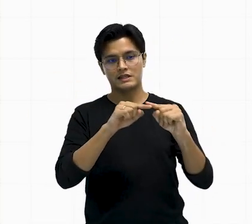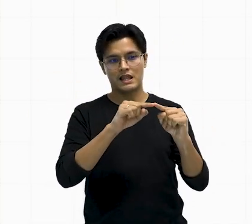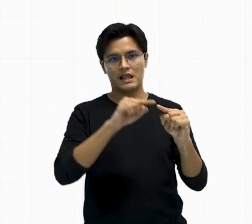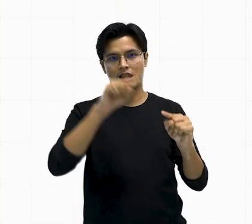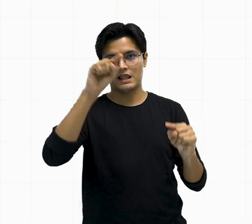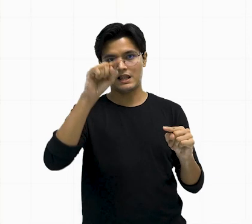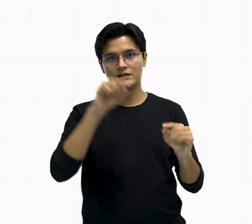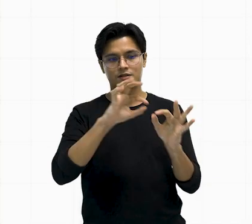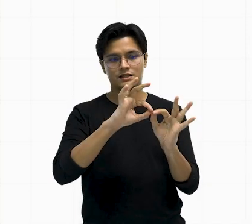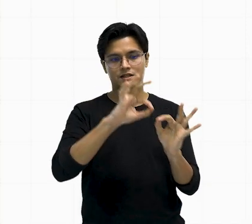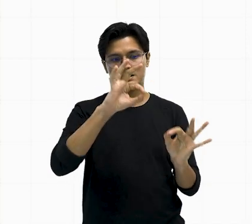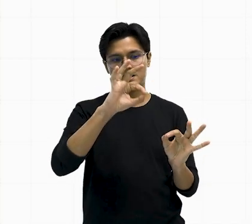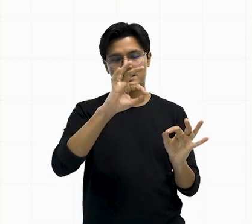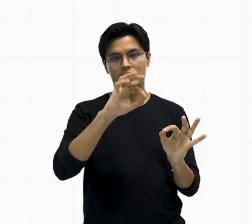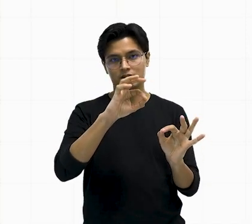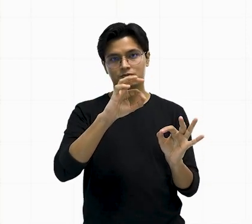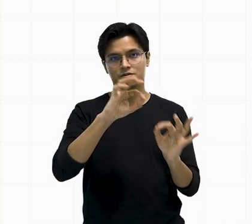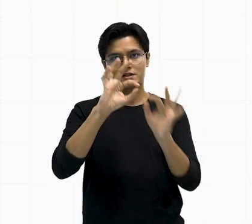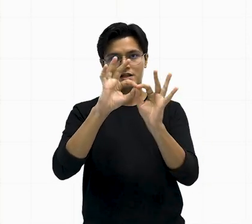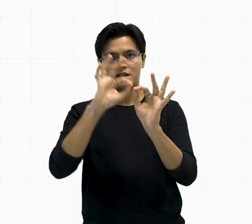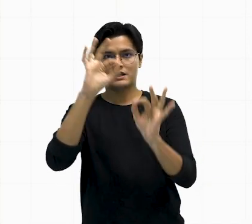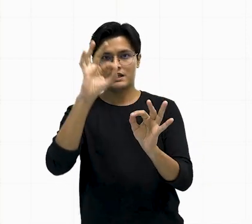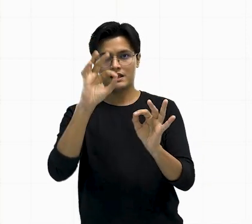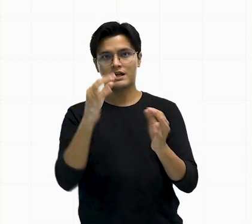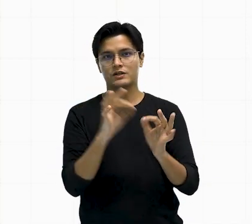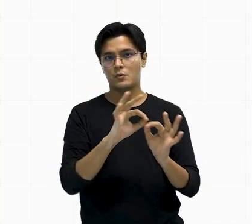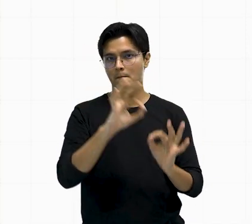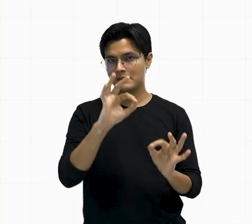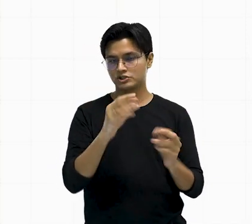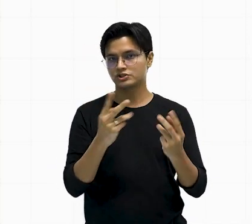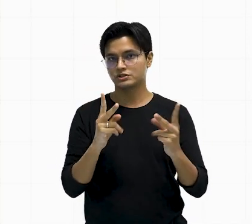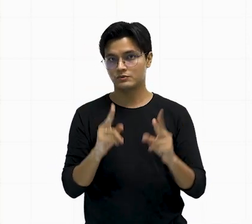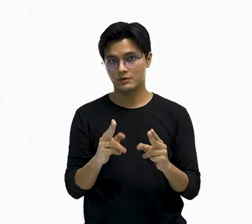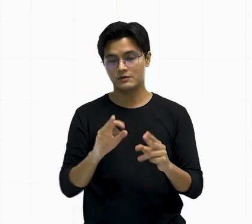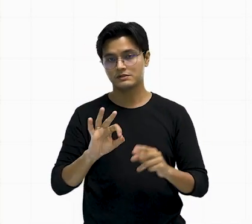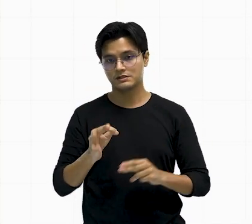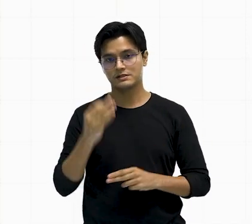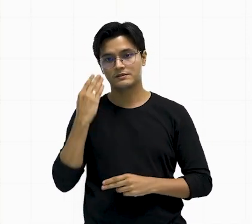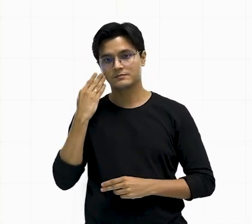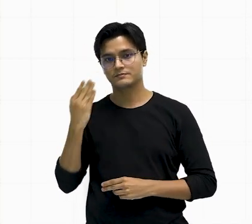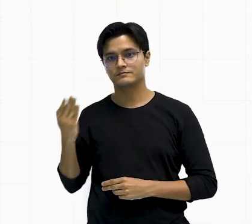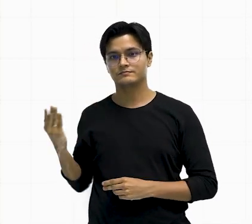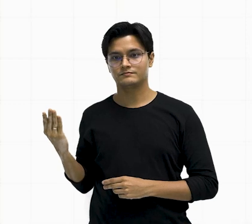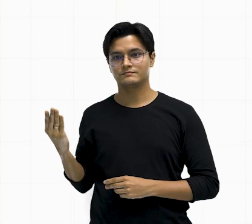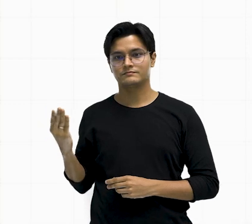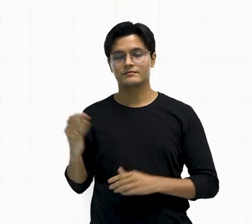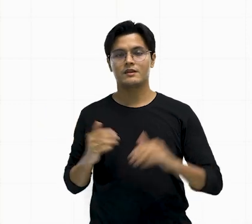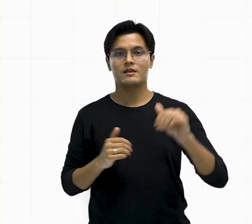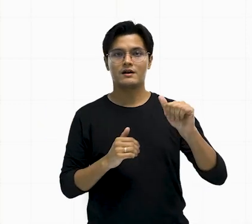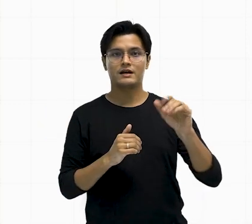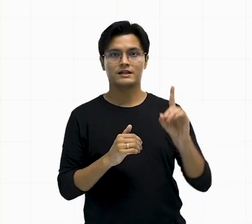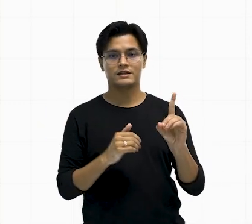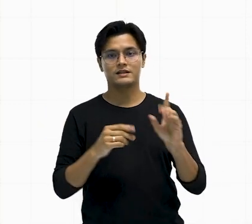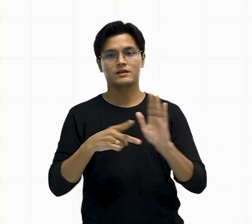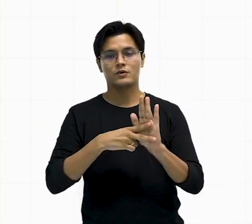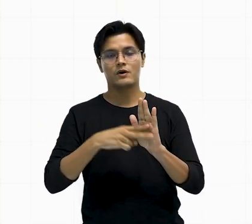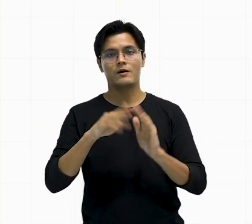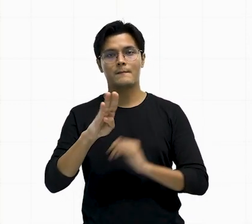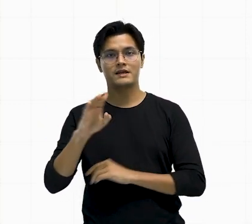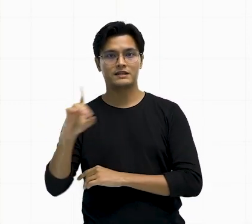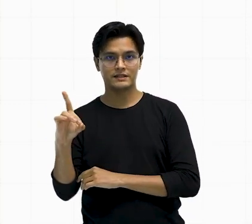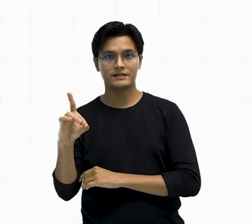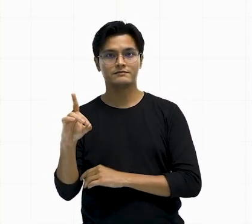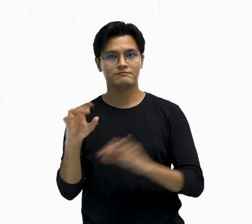olha só. O segmento de reta AD, ele é igual ao segmento de reta BD em